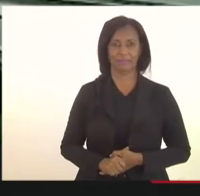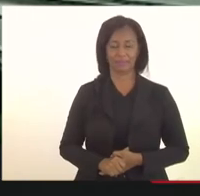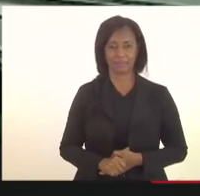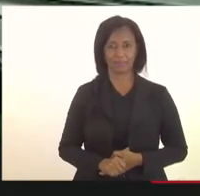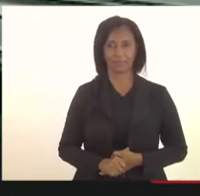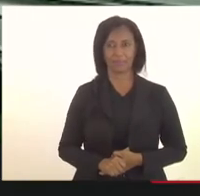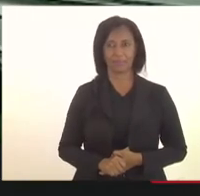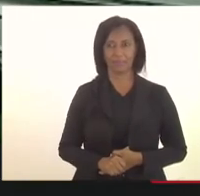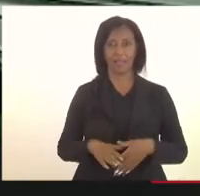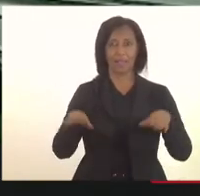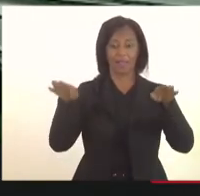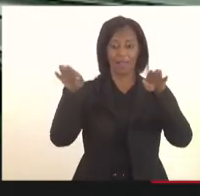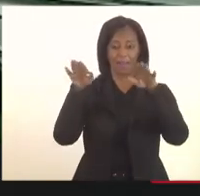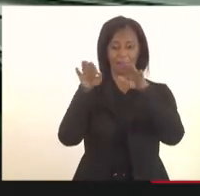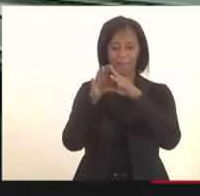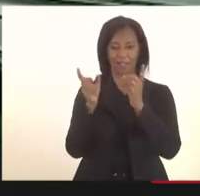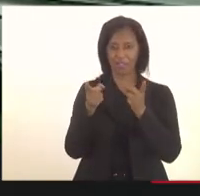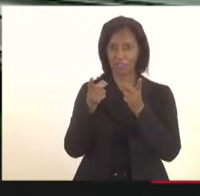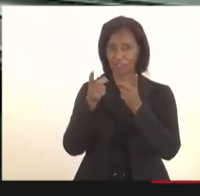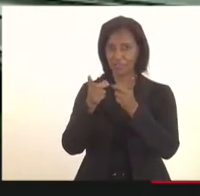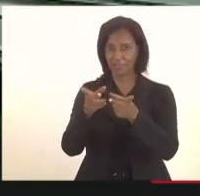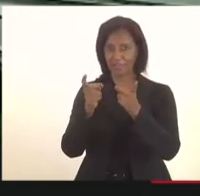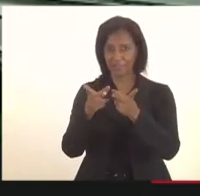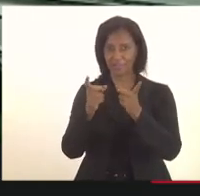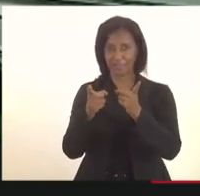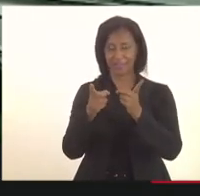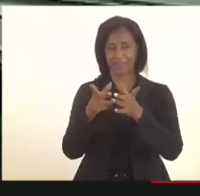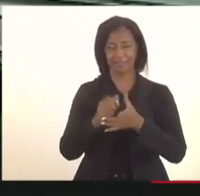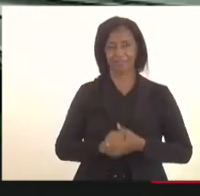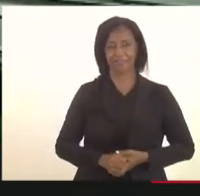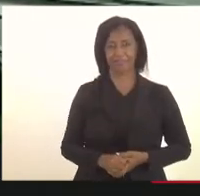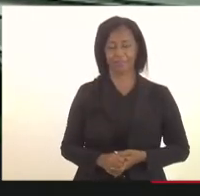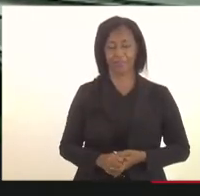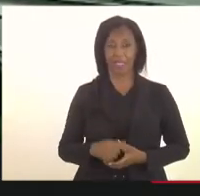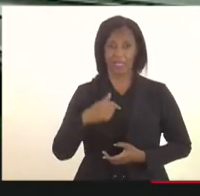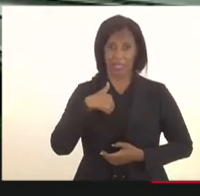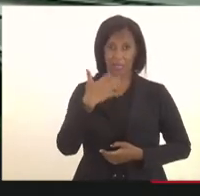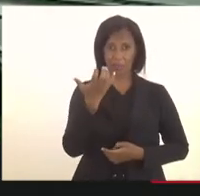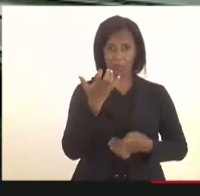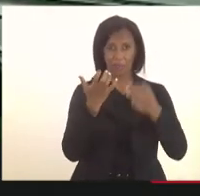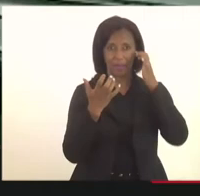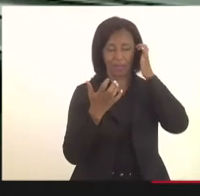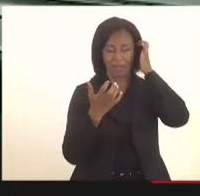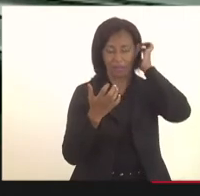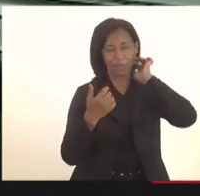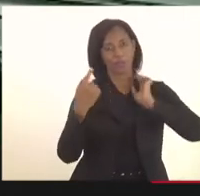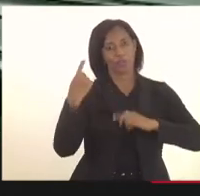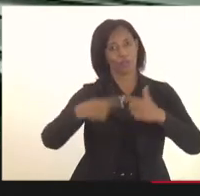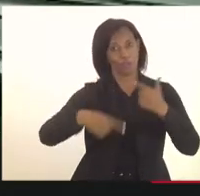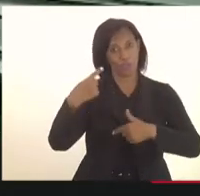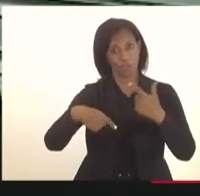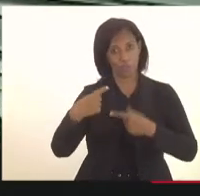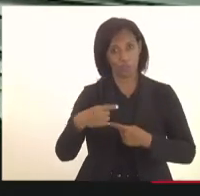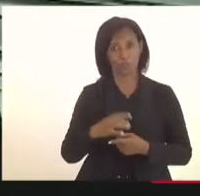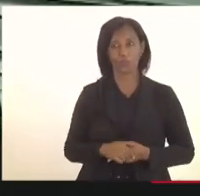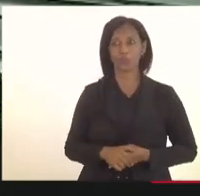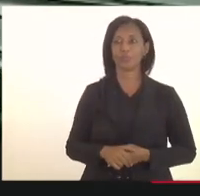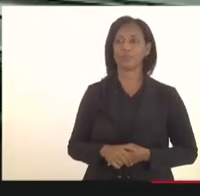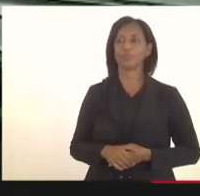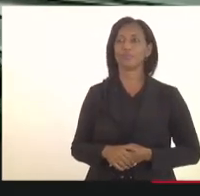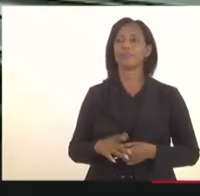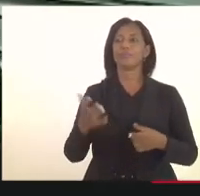A margem de venda desse produto. Então, quero discutir essa política de preço.